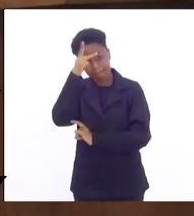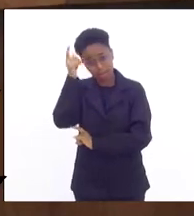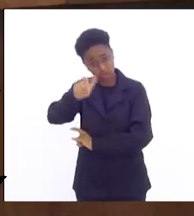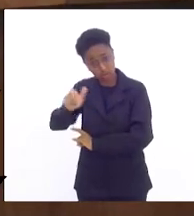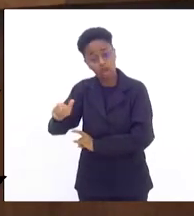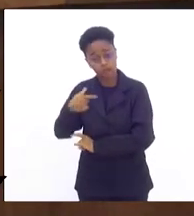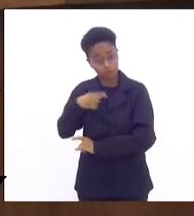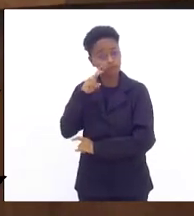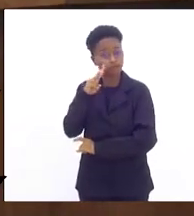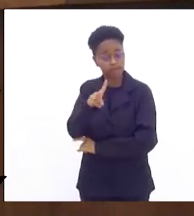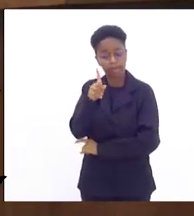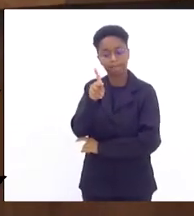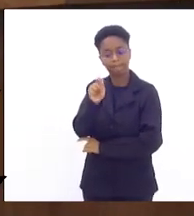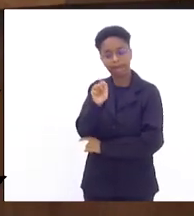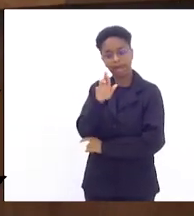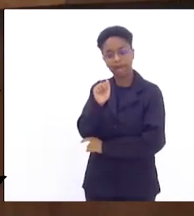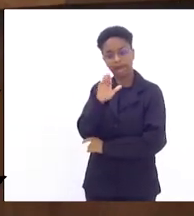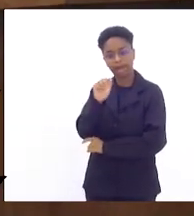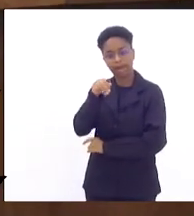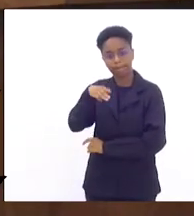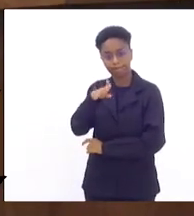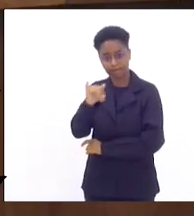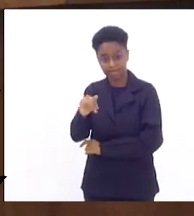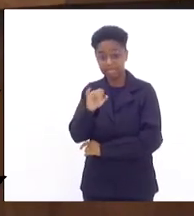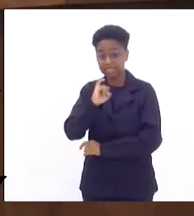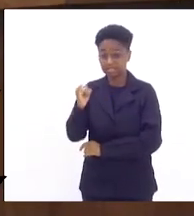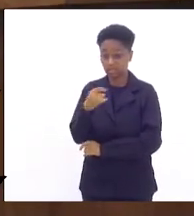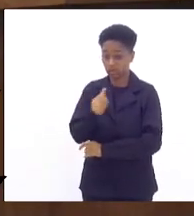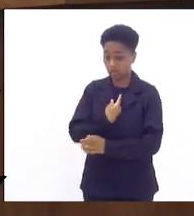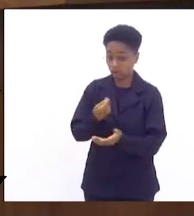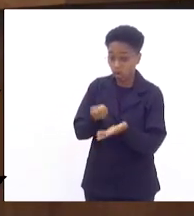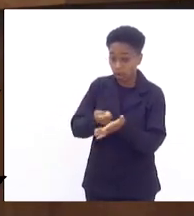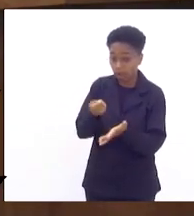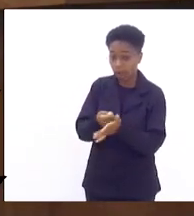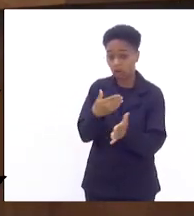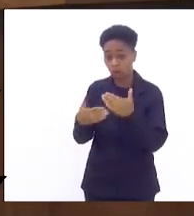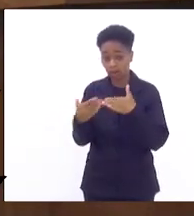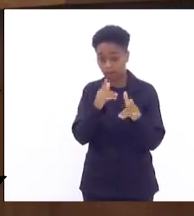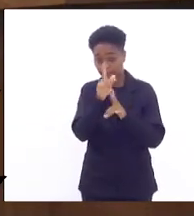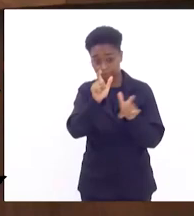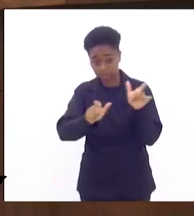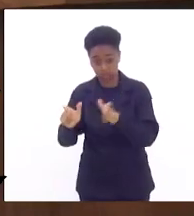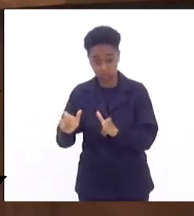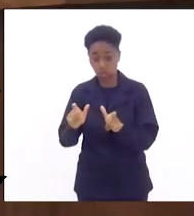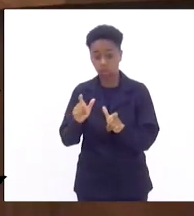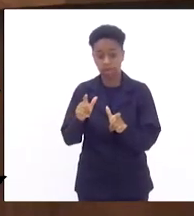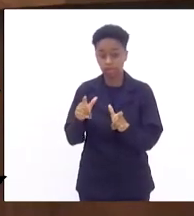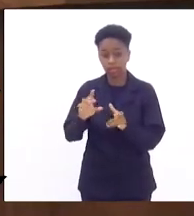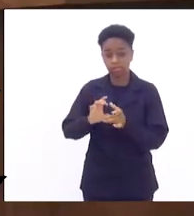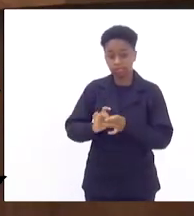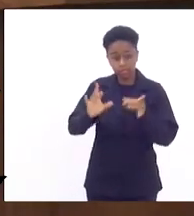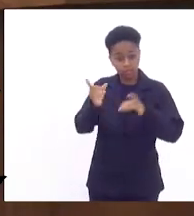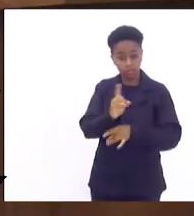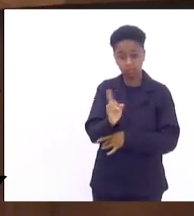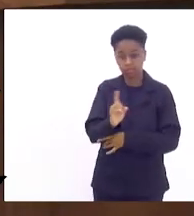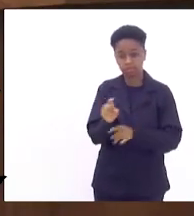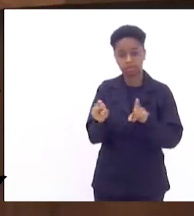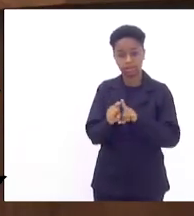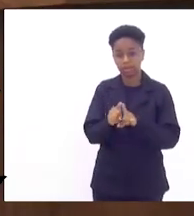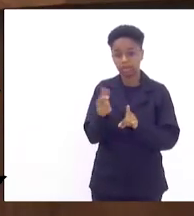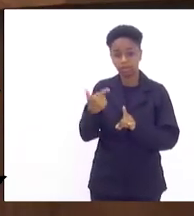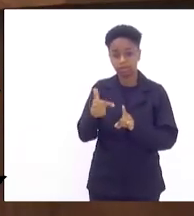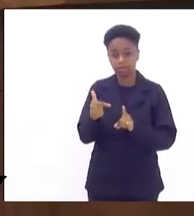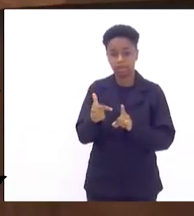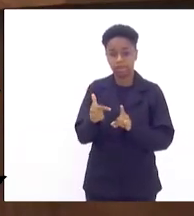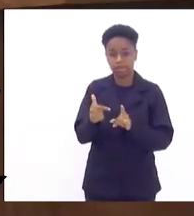e Piraí. Se a gente for exigir isso de toda e qualquer pessoa, a gente não vai universalizar, não vai despoluir os mananciais de abastecimento público,